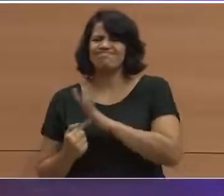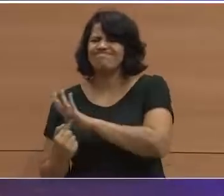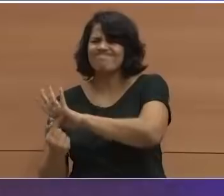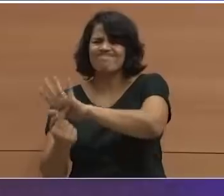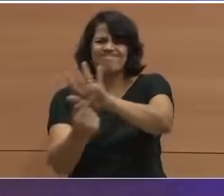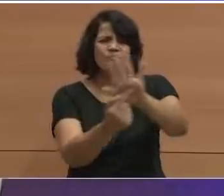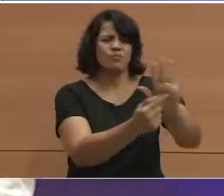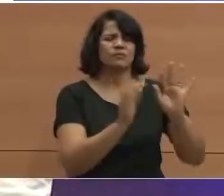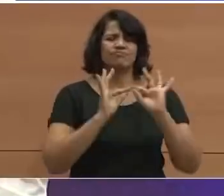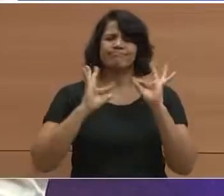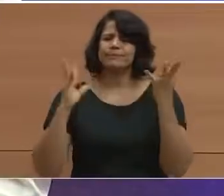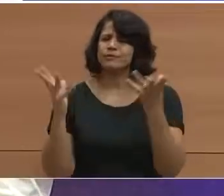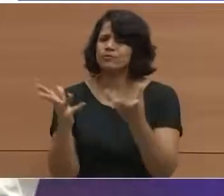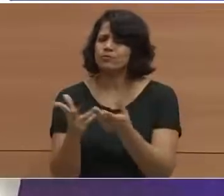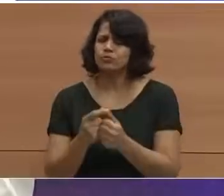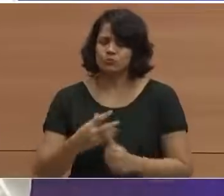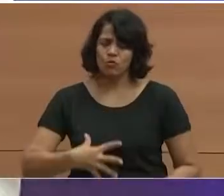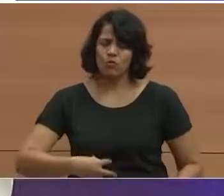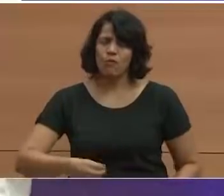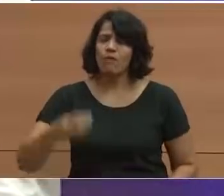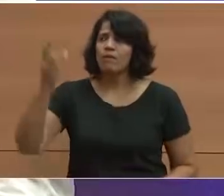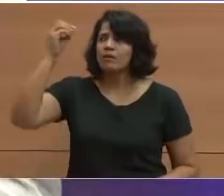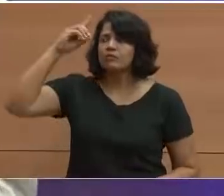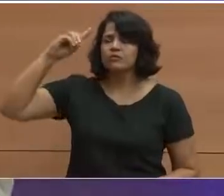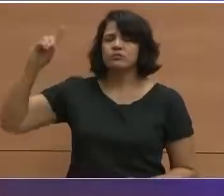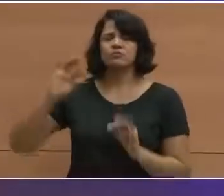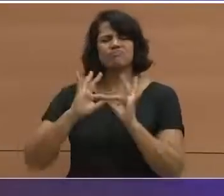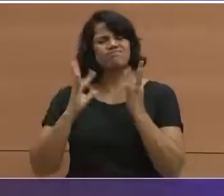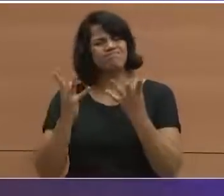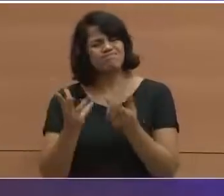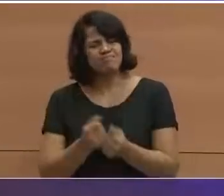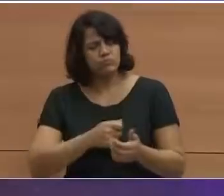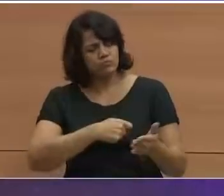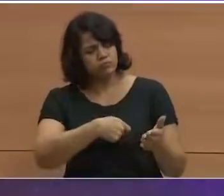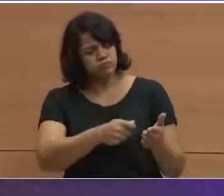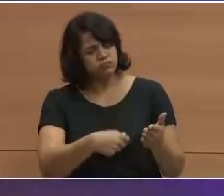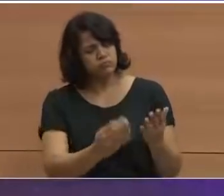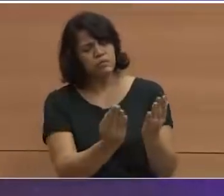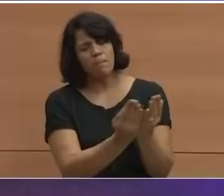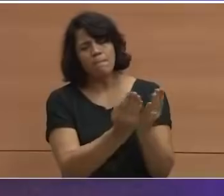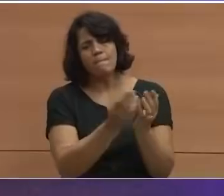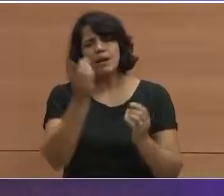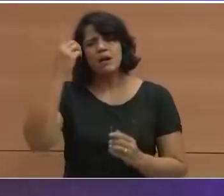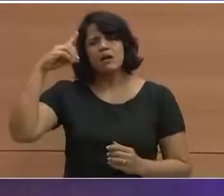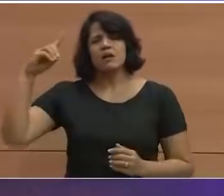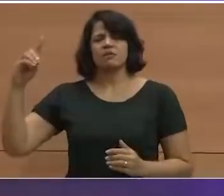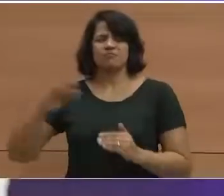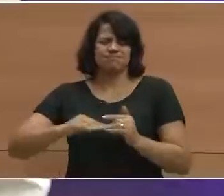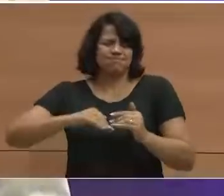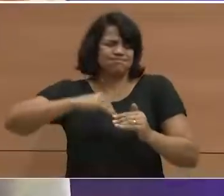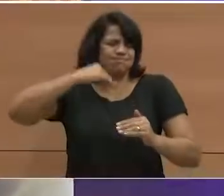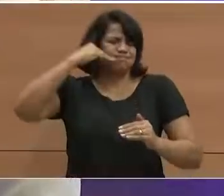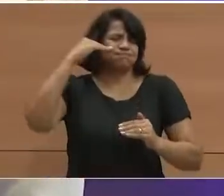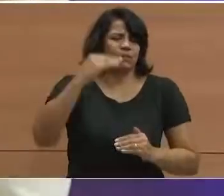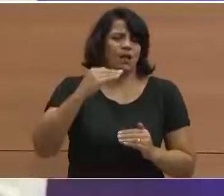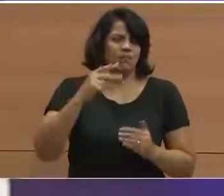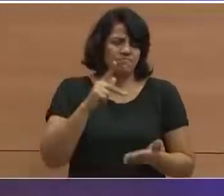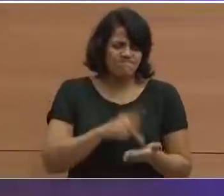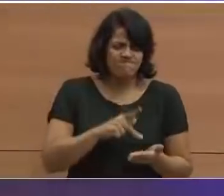está escrito na Bíblia, as altas verdades, são possíveis de ser praticado na